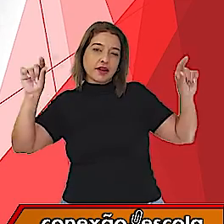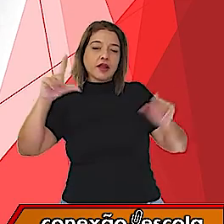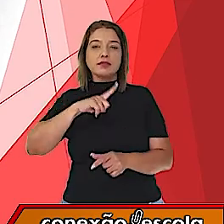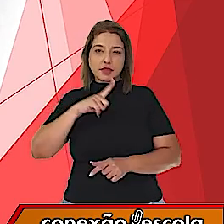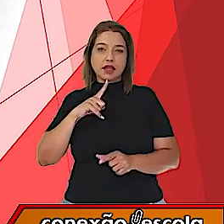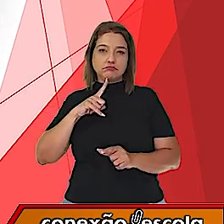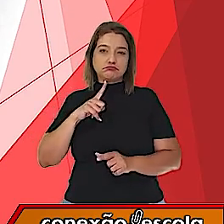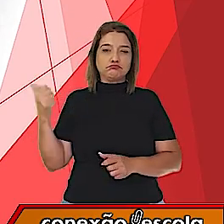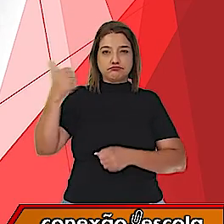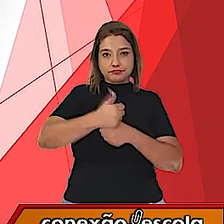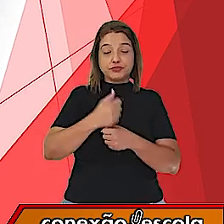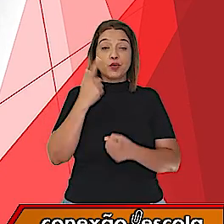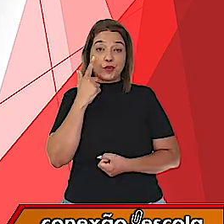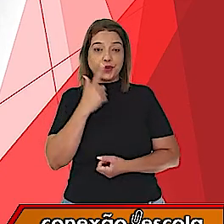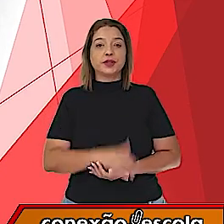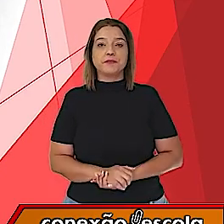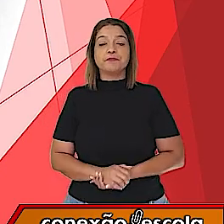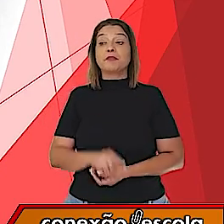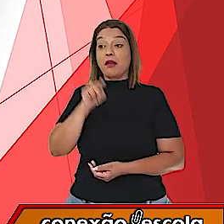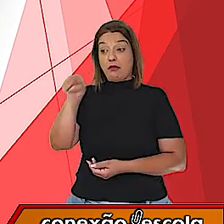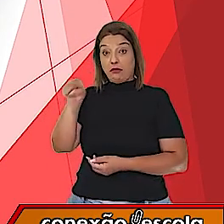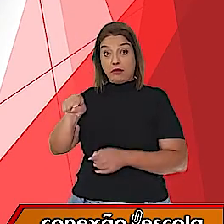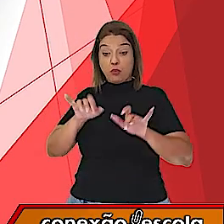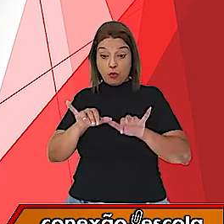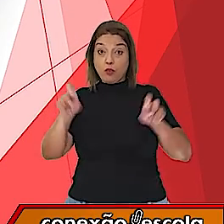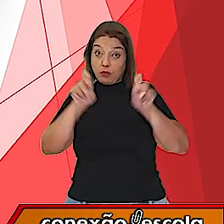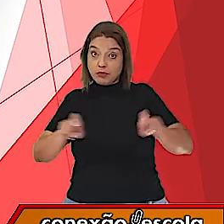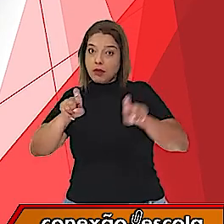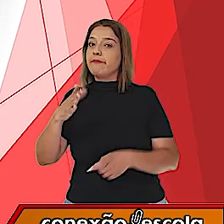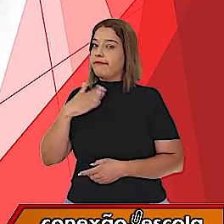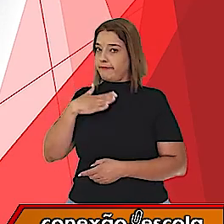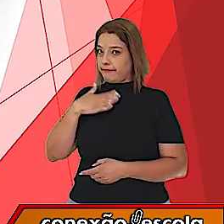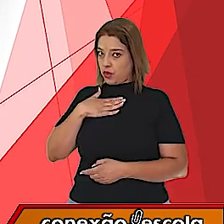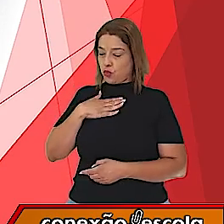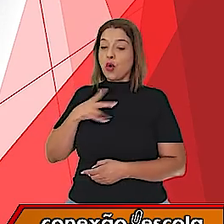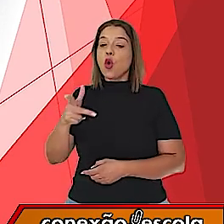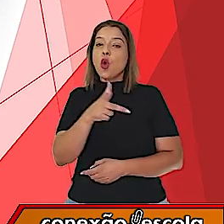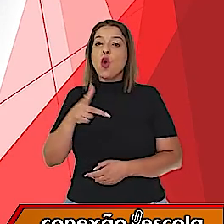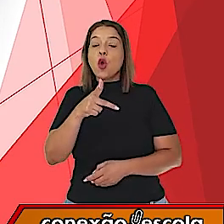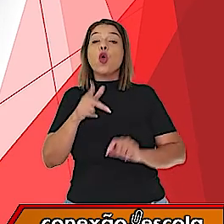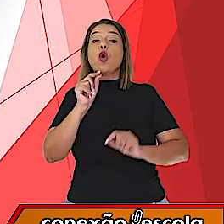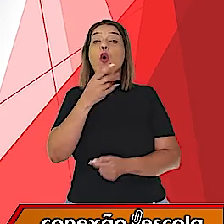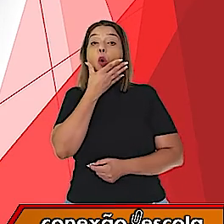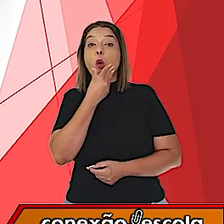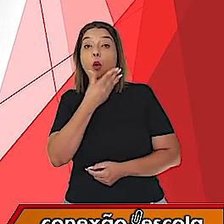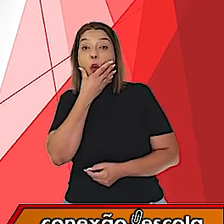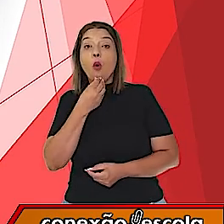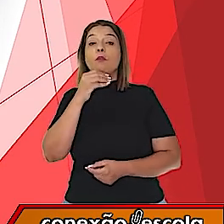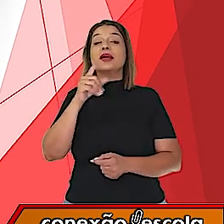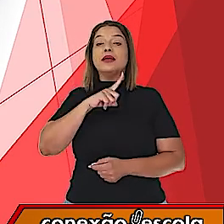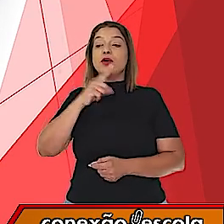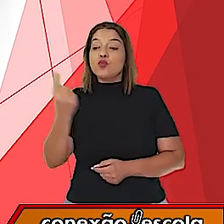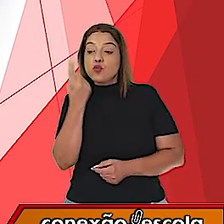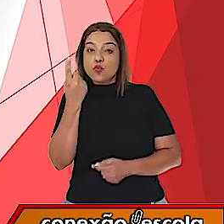pronomes possessivos. Aquele computador é meu. Pronome possessivo masculino no